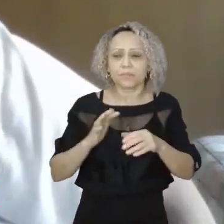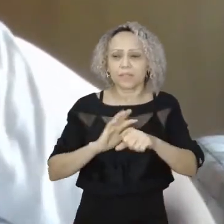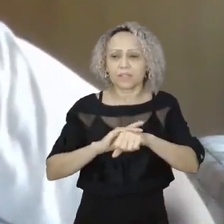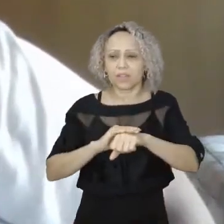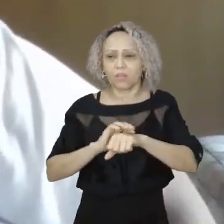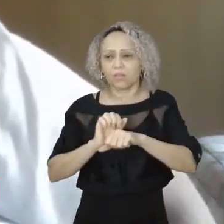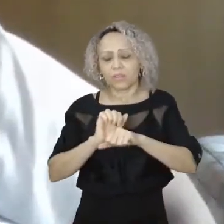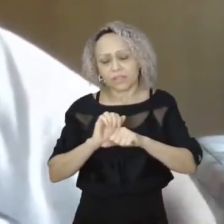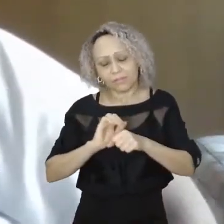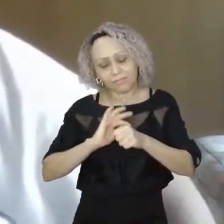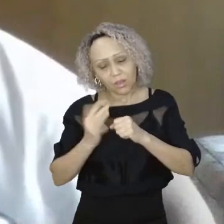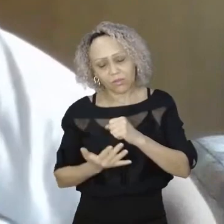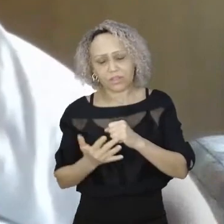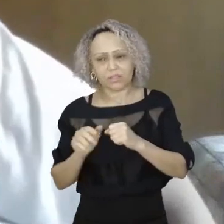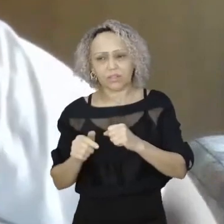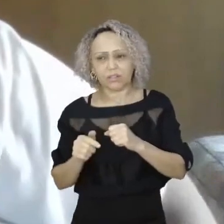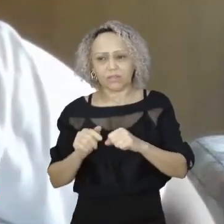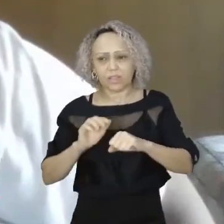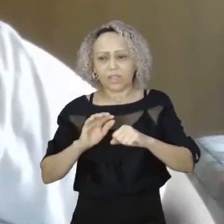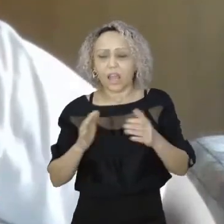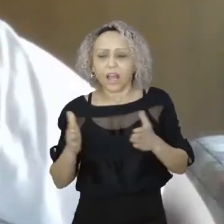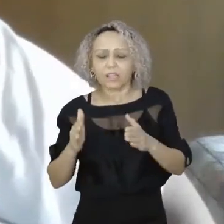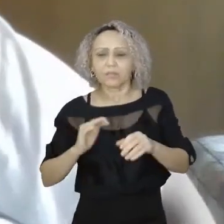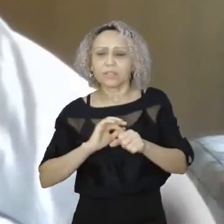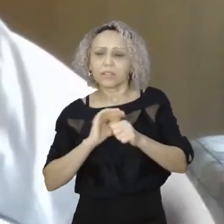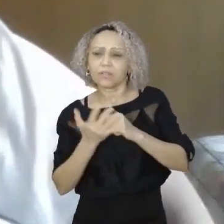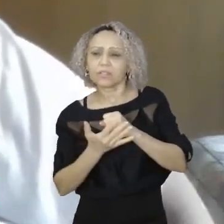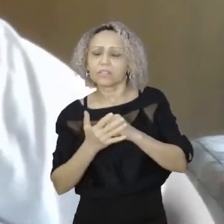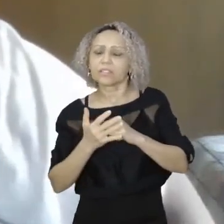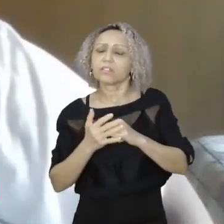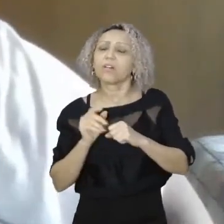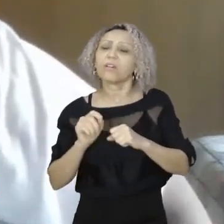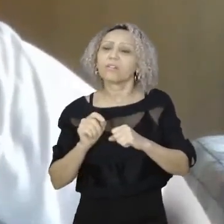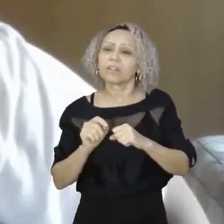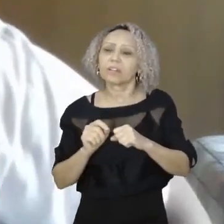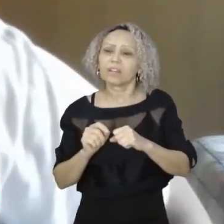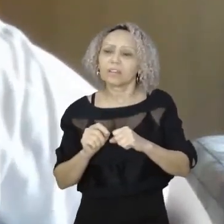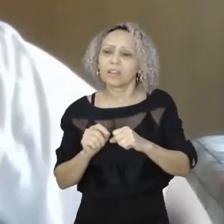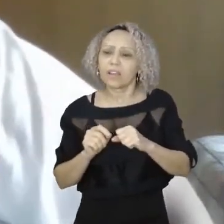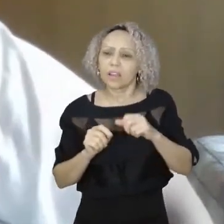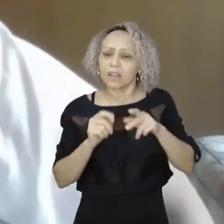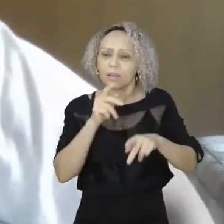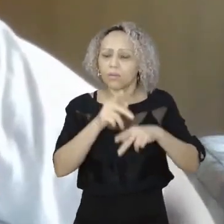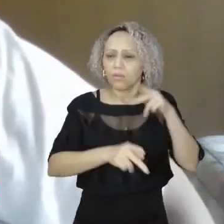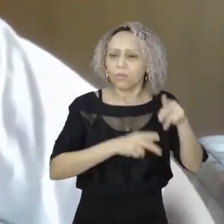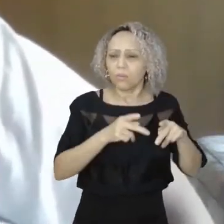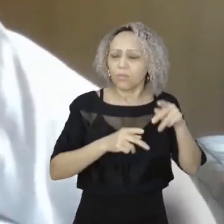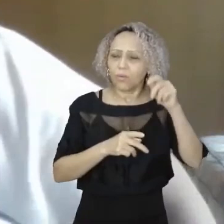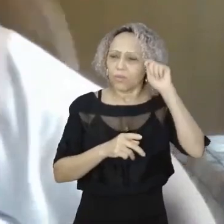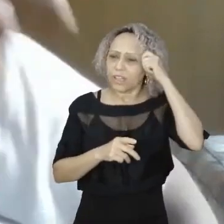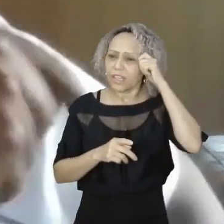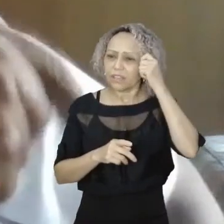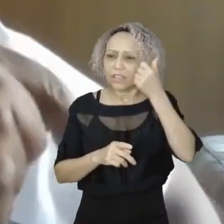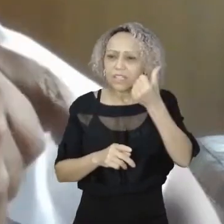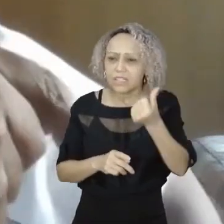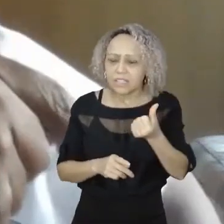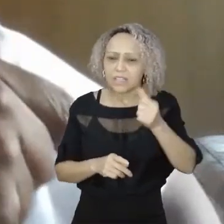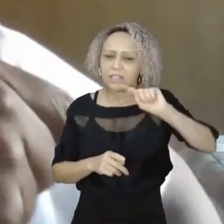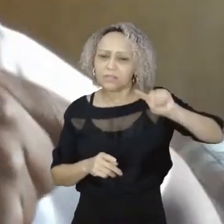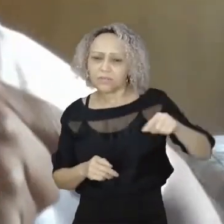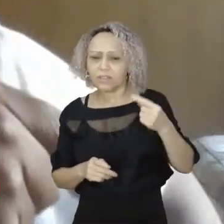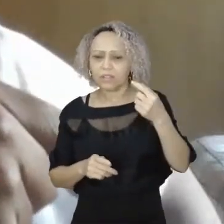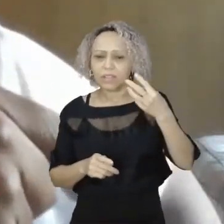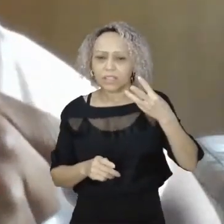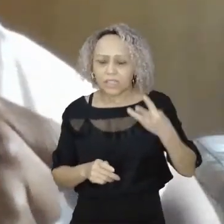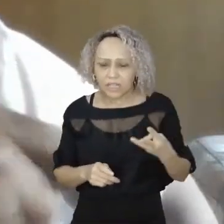que, nesse período, a taxa de desocupação dos não-negros, né, está em 6,3% no segundo trimestre